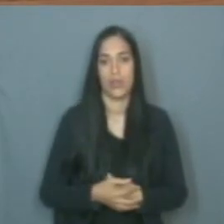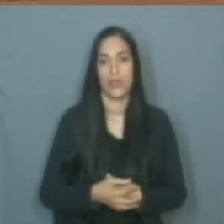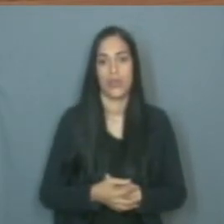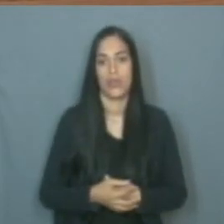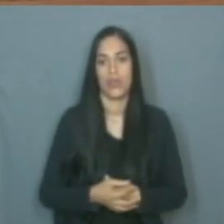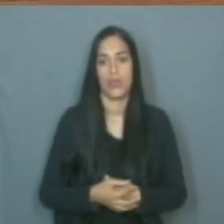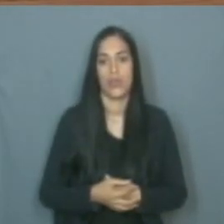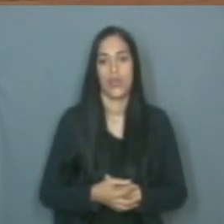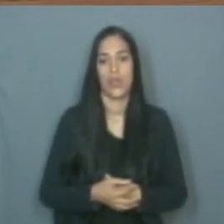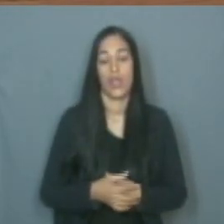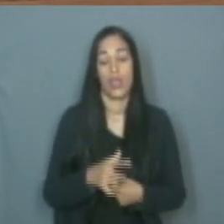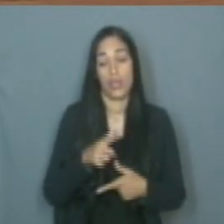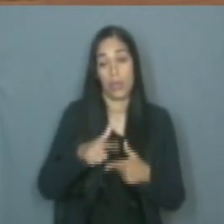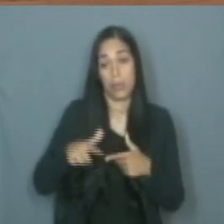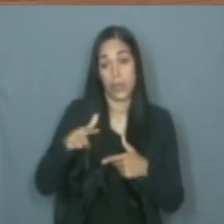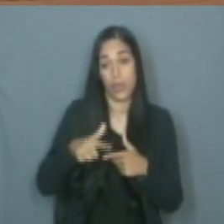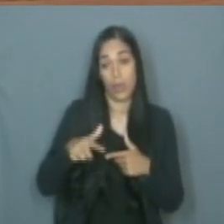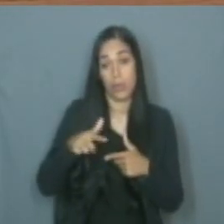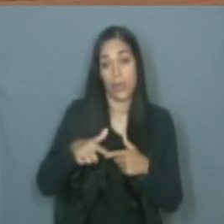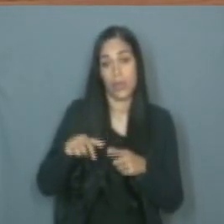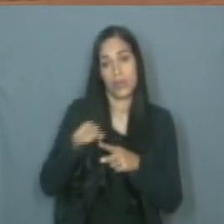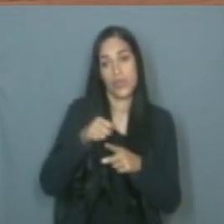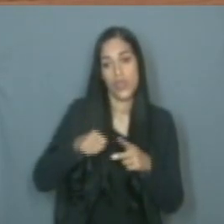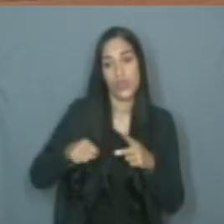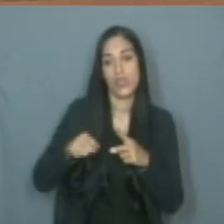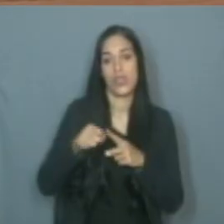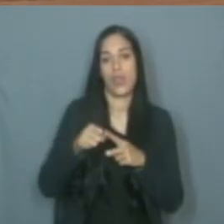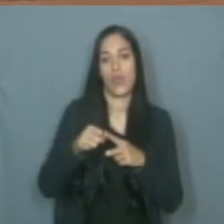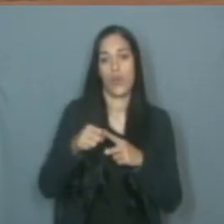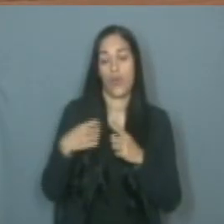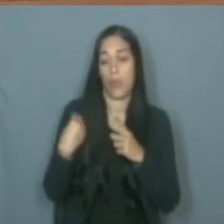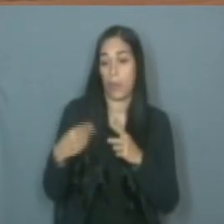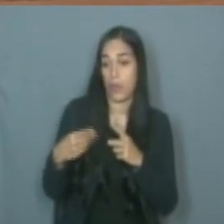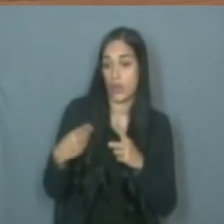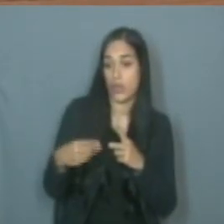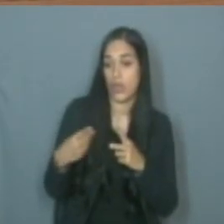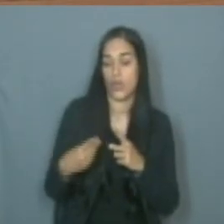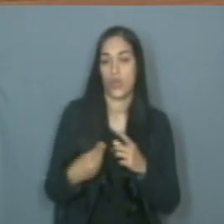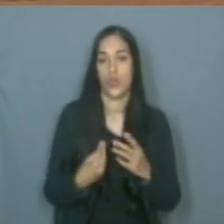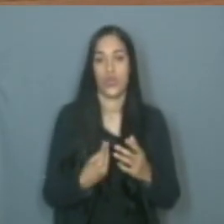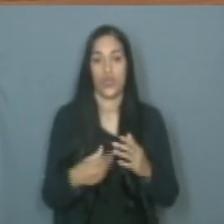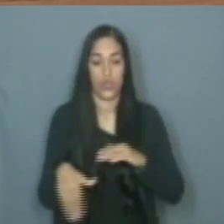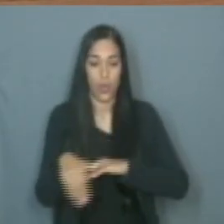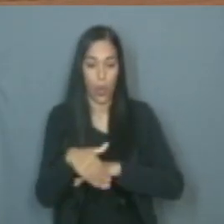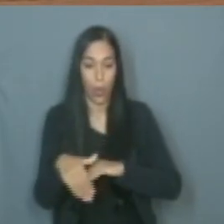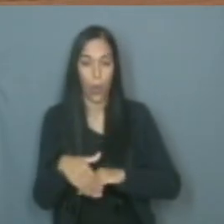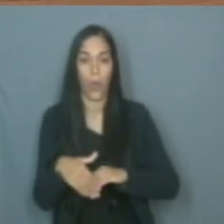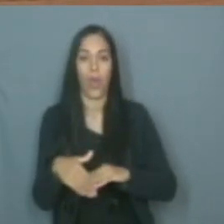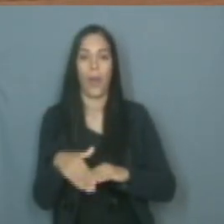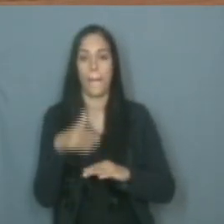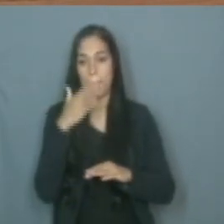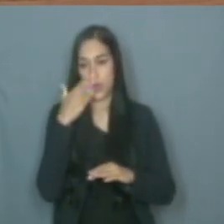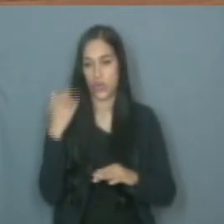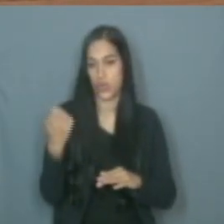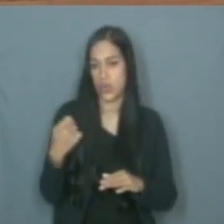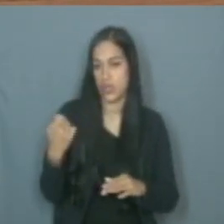Mas também tem um problema social, que é a questão dos moradores de rua, usuários de droga, prostituição infantil e etc.